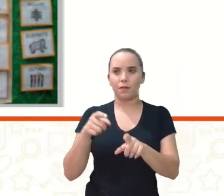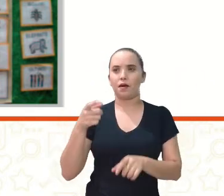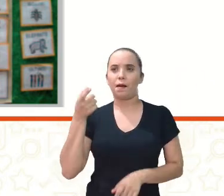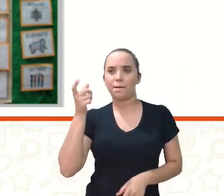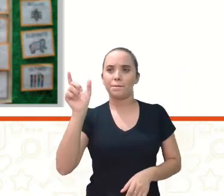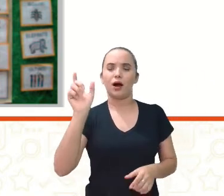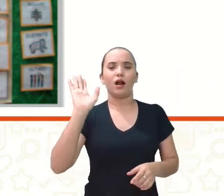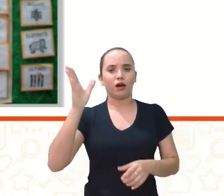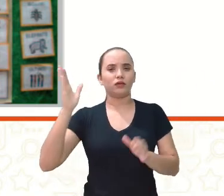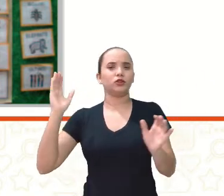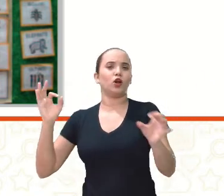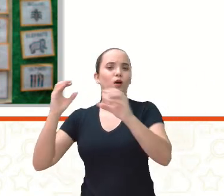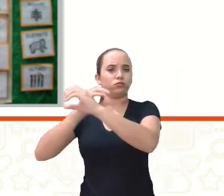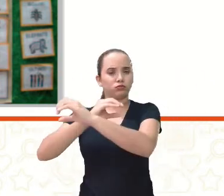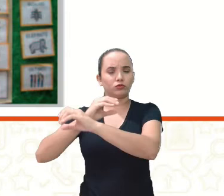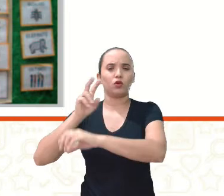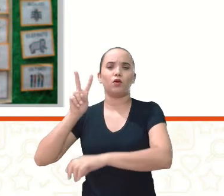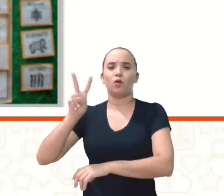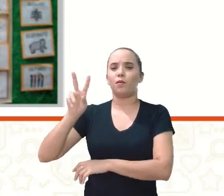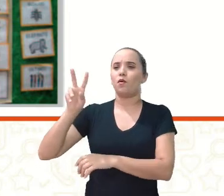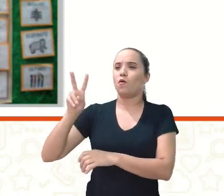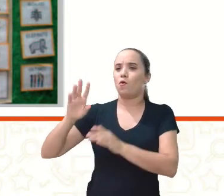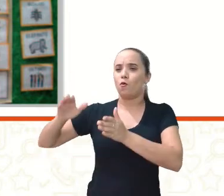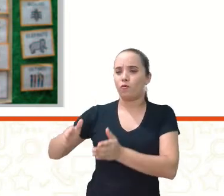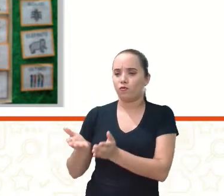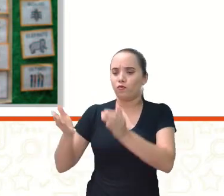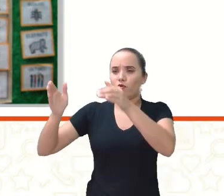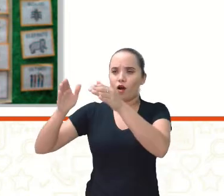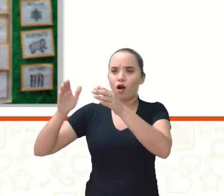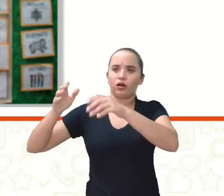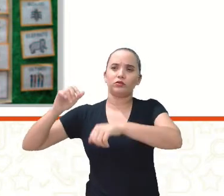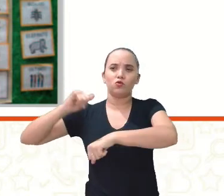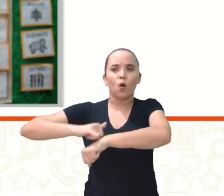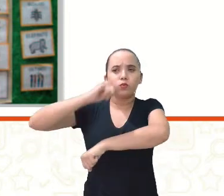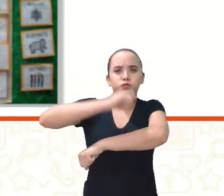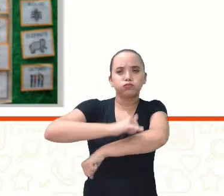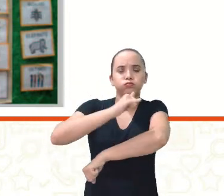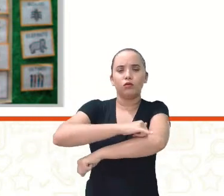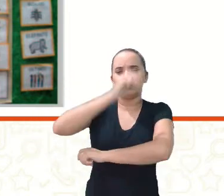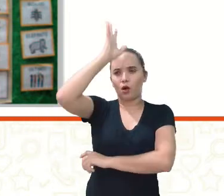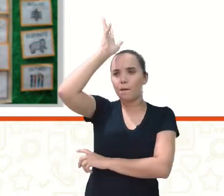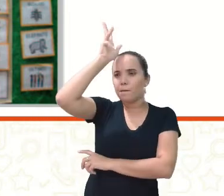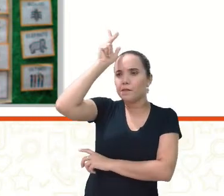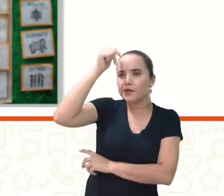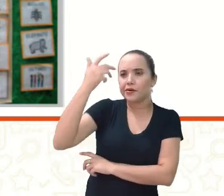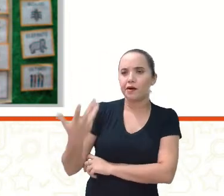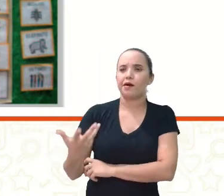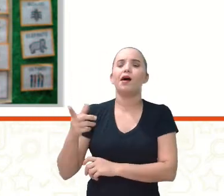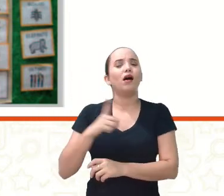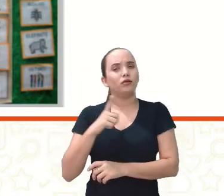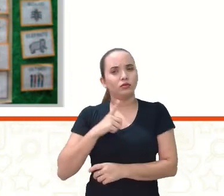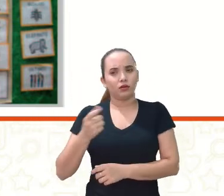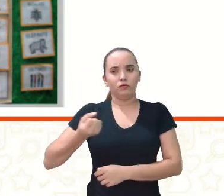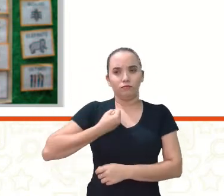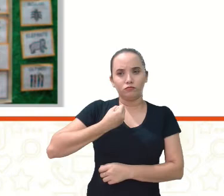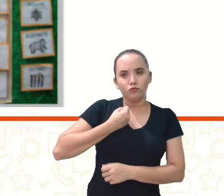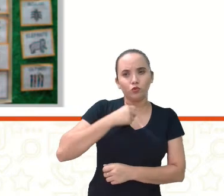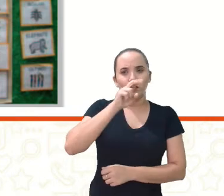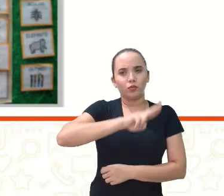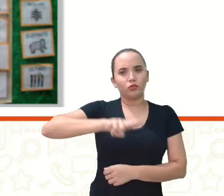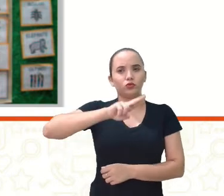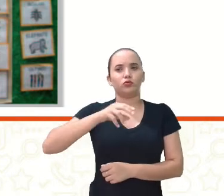totalidade, vaso, sapo, galo. Temos números, quantidade, com tampinhas,